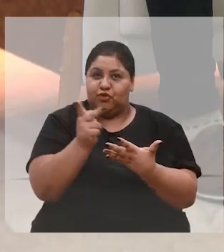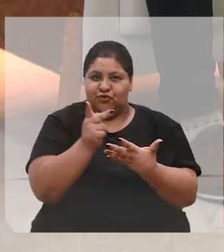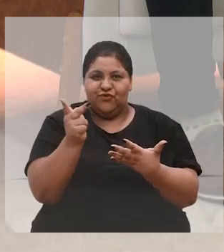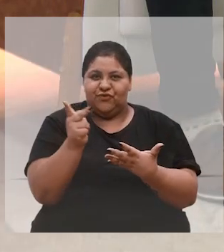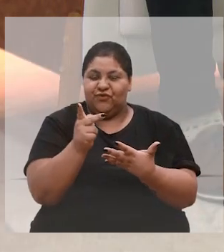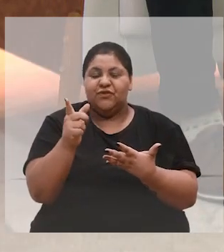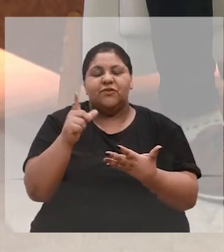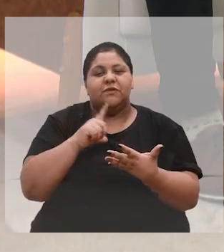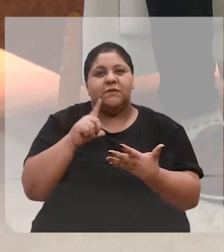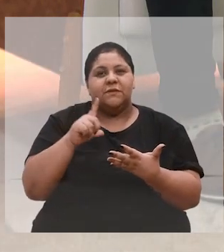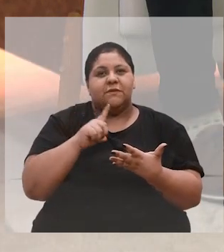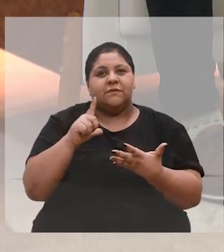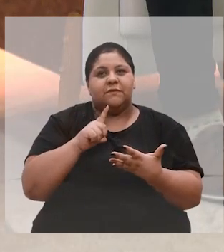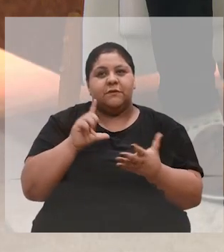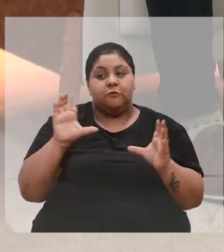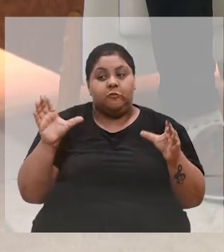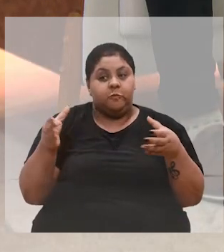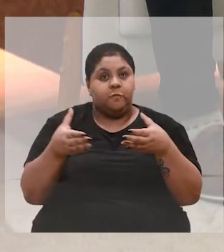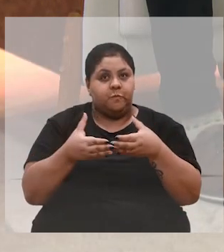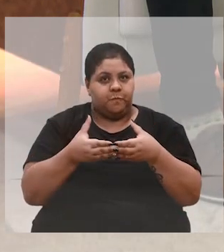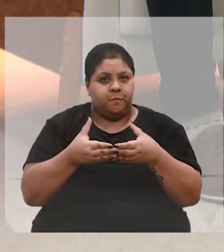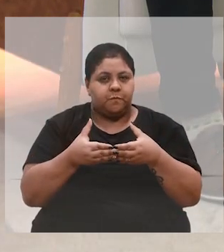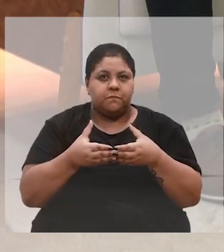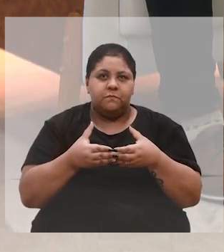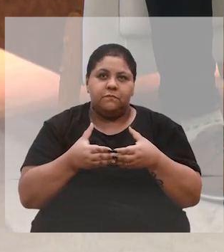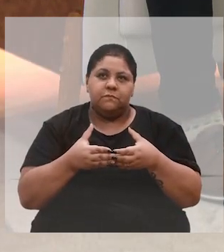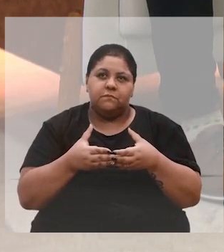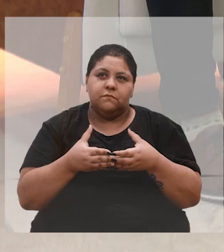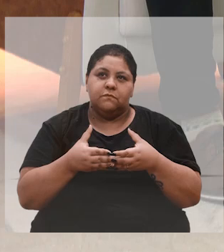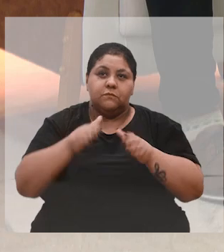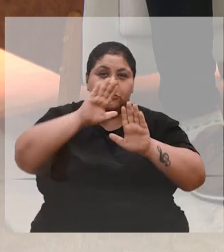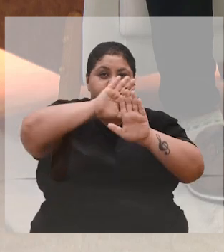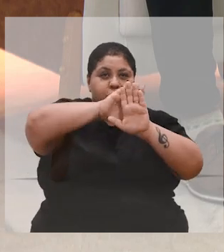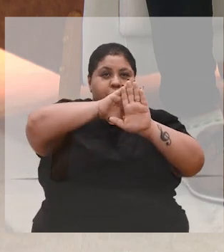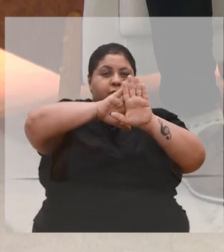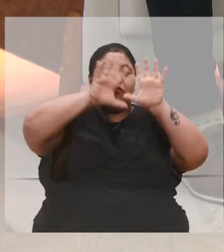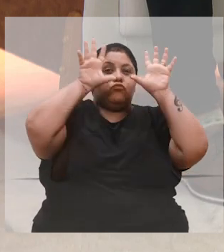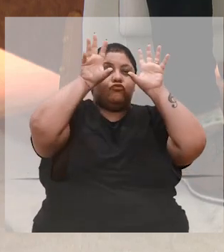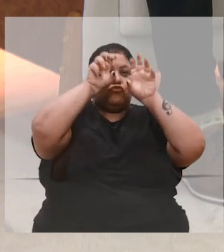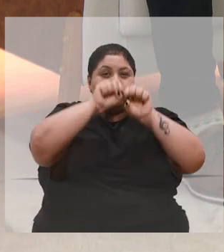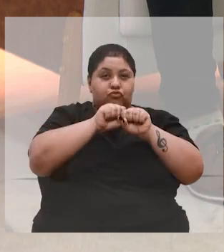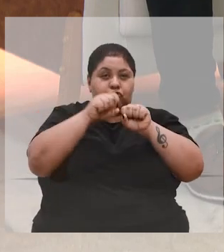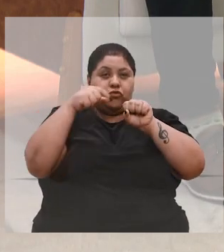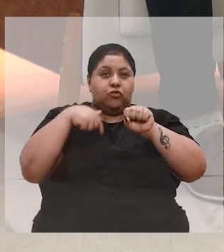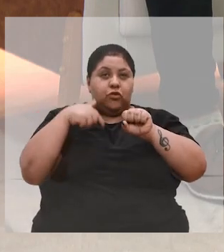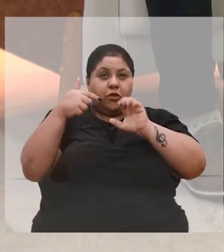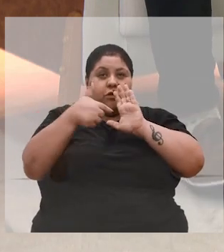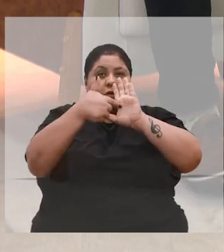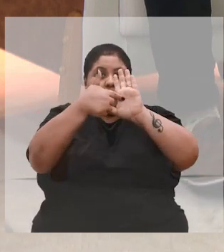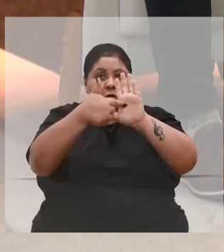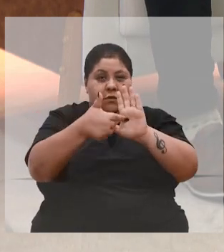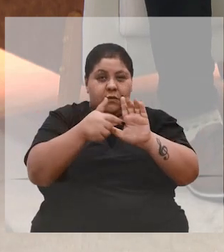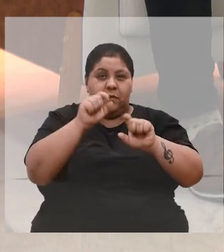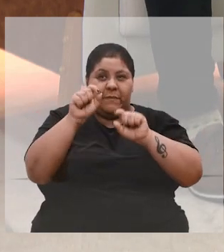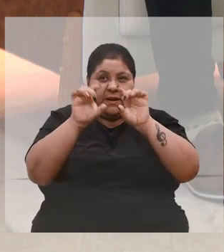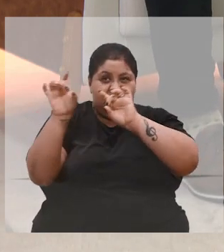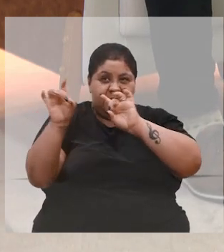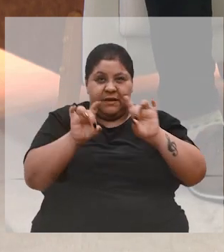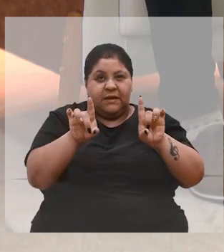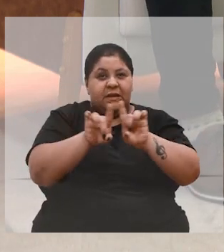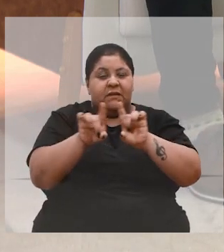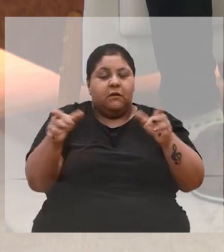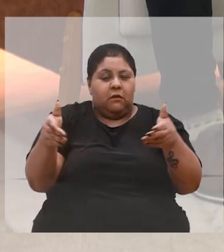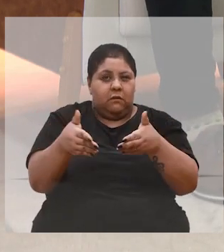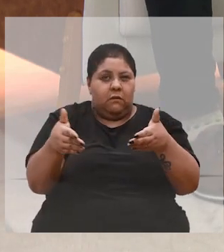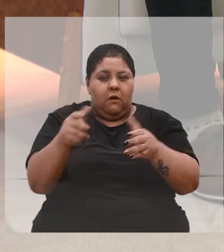mãe aqui. E nós temos aqui um conjunto, num fundo escuro aqui. Eu estou compartilhando contigo e também para quem nos